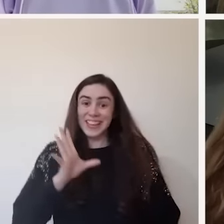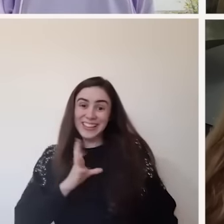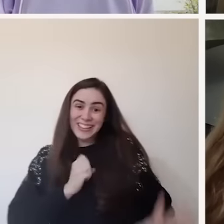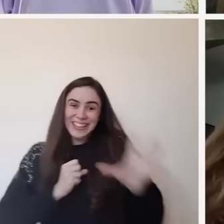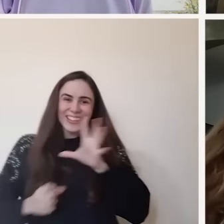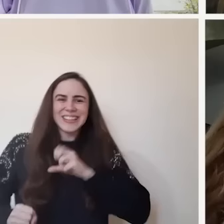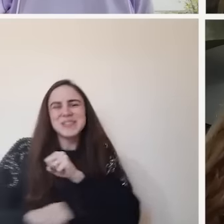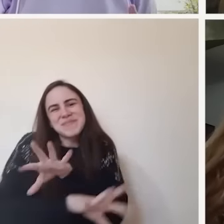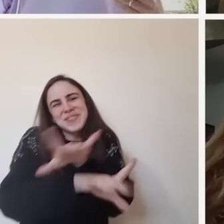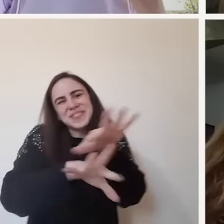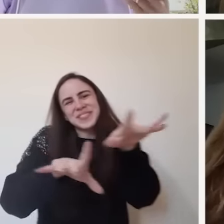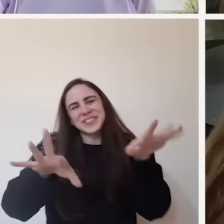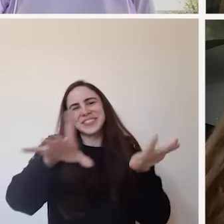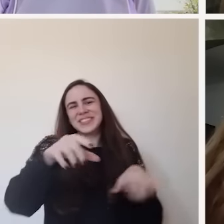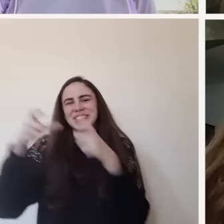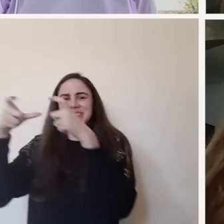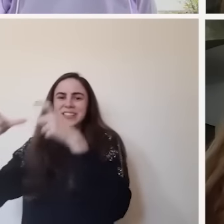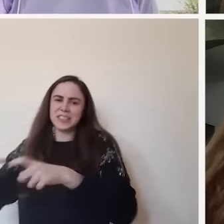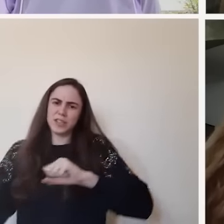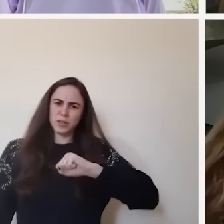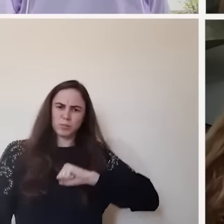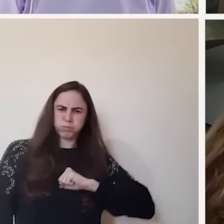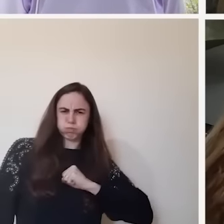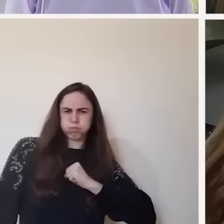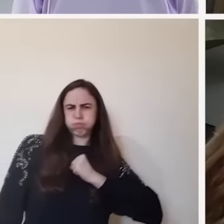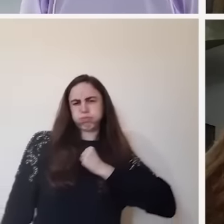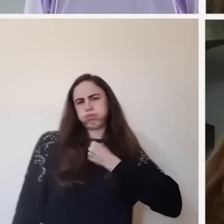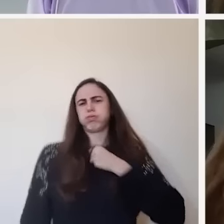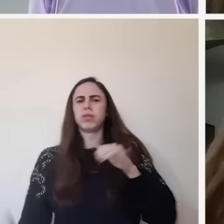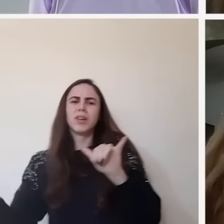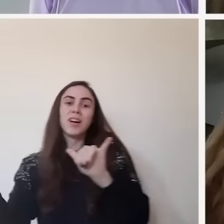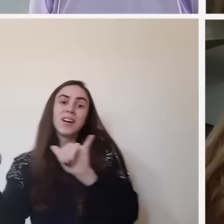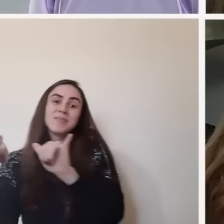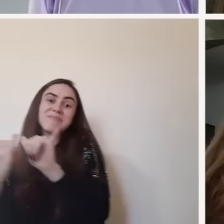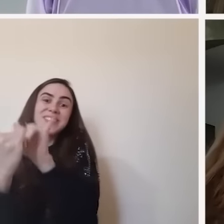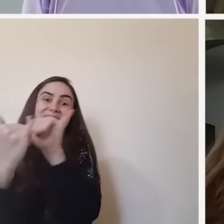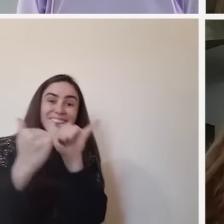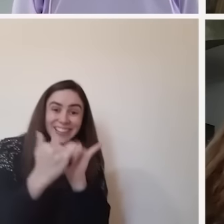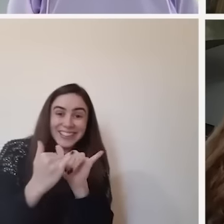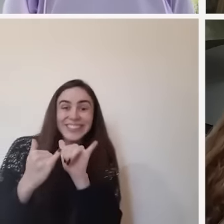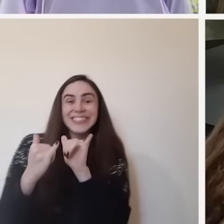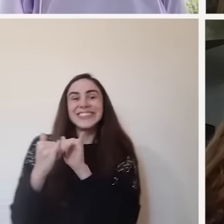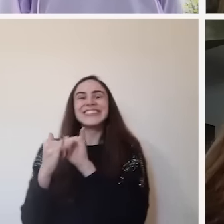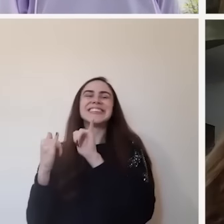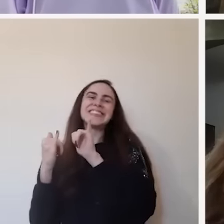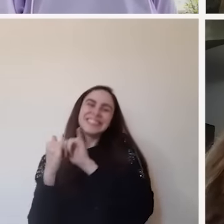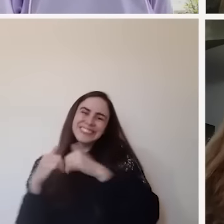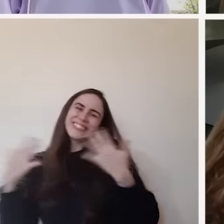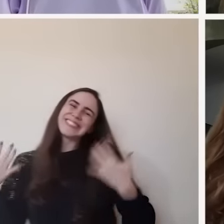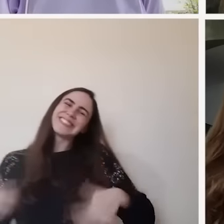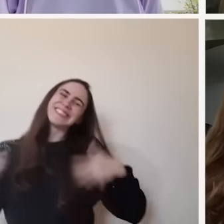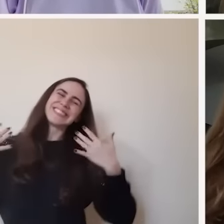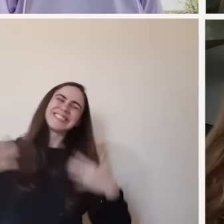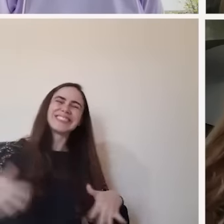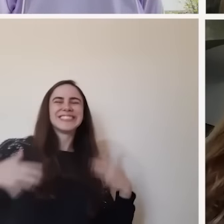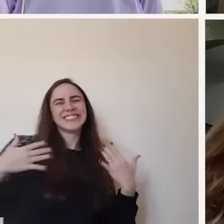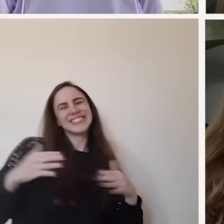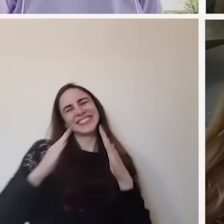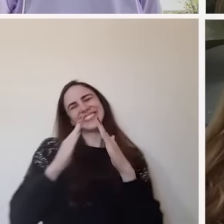dia onde o perdão para que meu corpo cresa